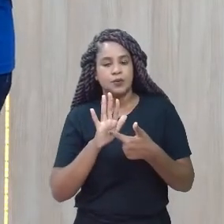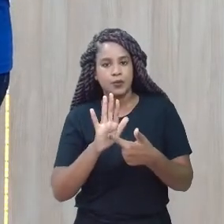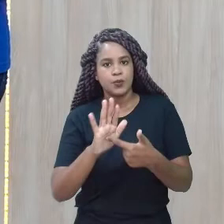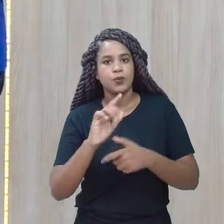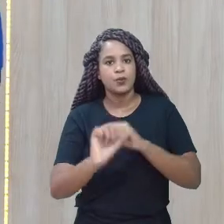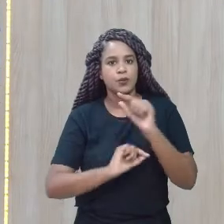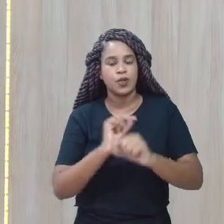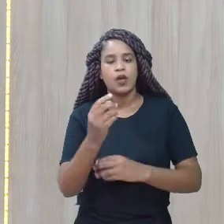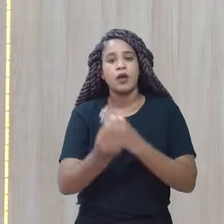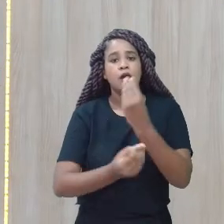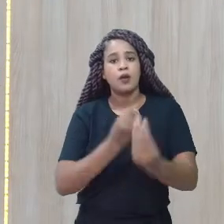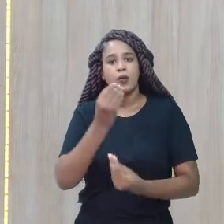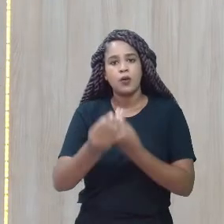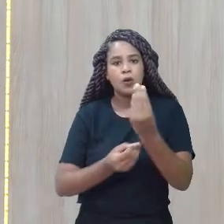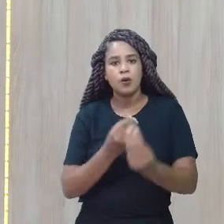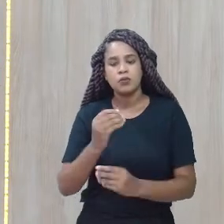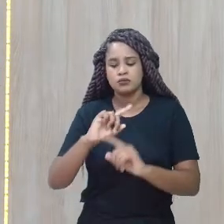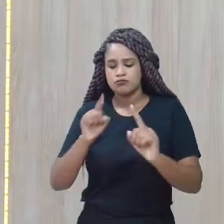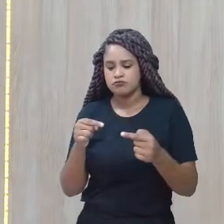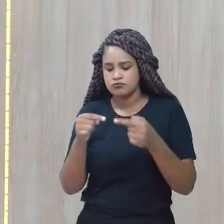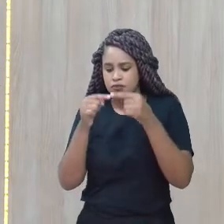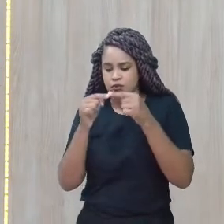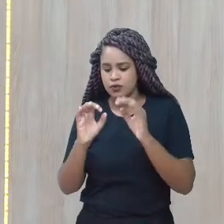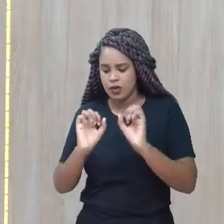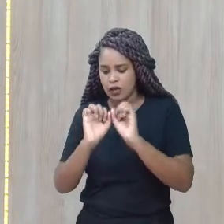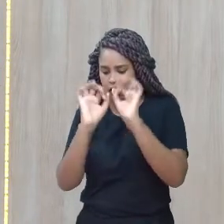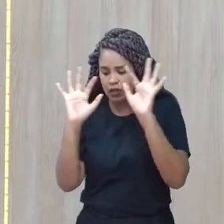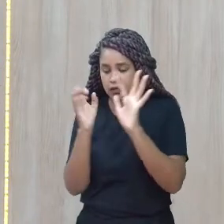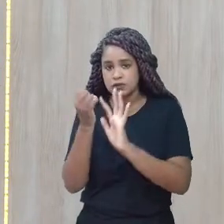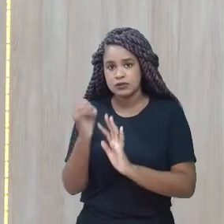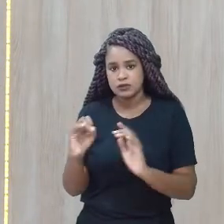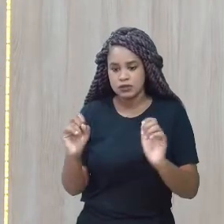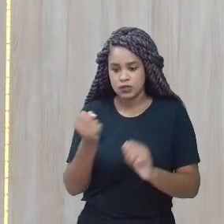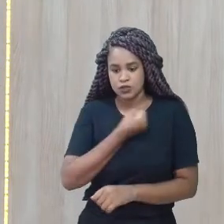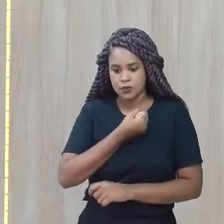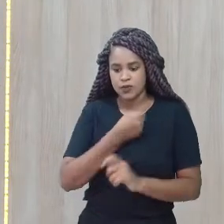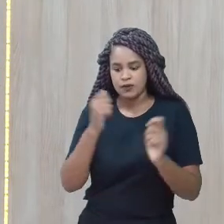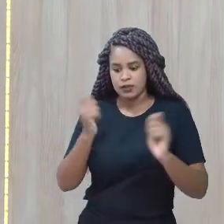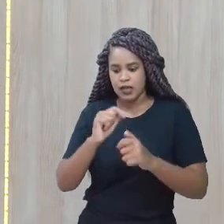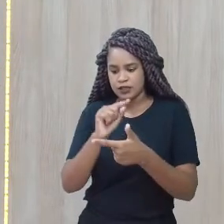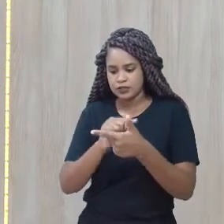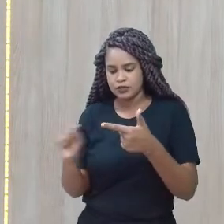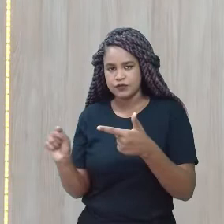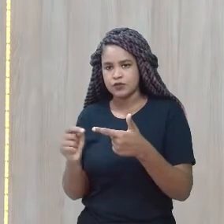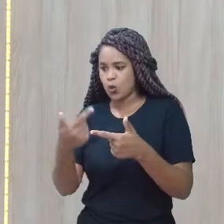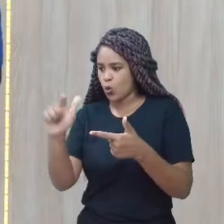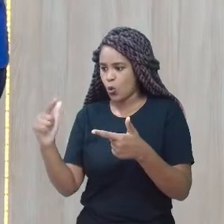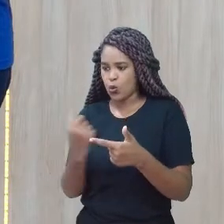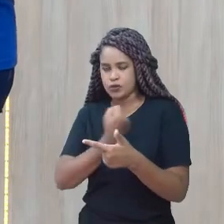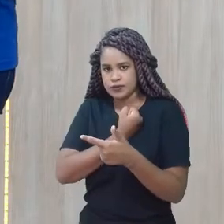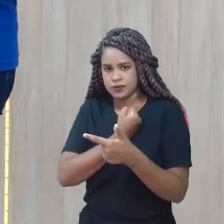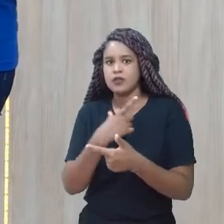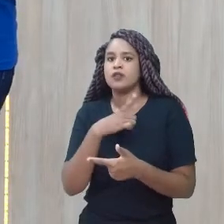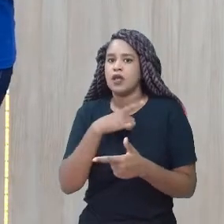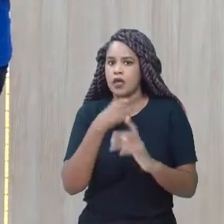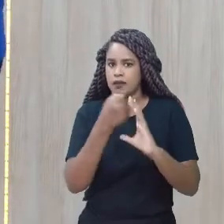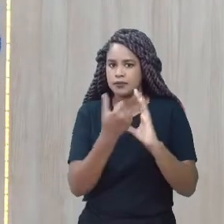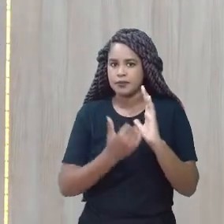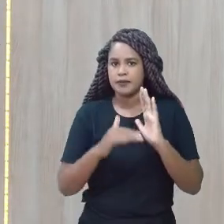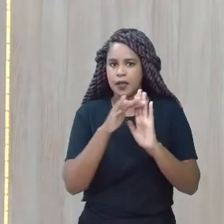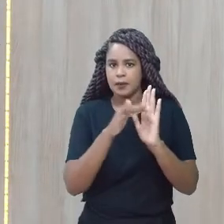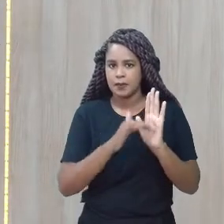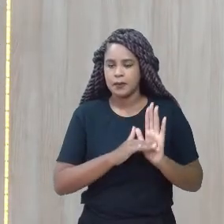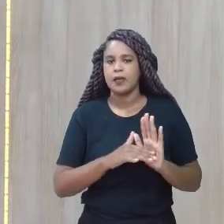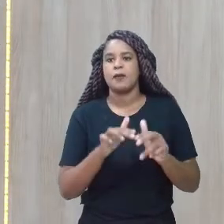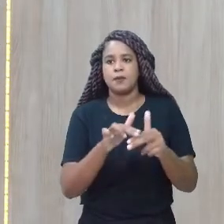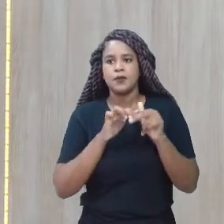chat, como que a gente faz para identificar se um número pode ou não dividir outro, né? A gente tem alguns critérios e a gente vai trabalhar agora